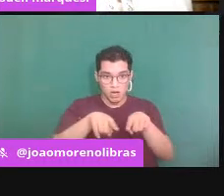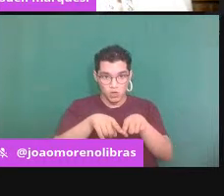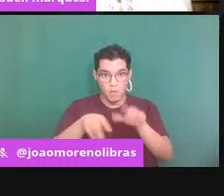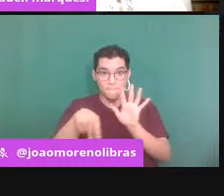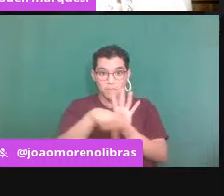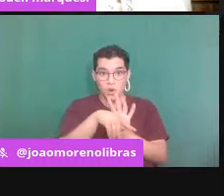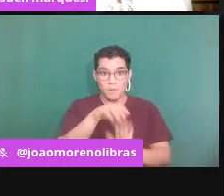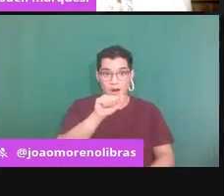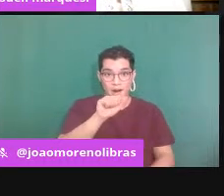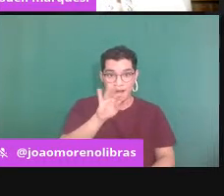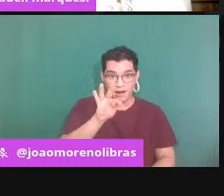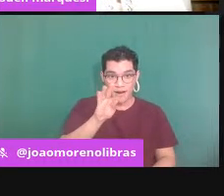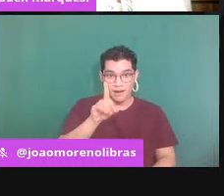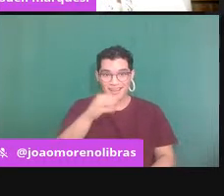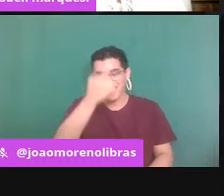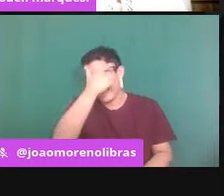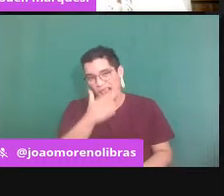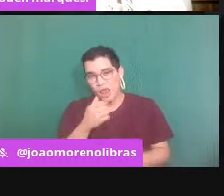maneira mais geral, para